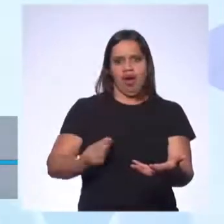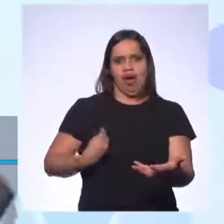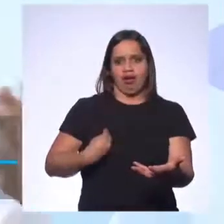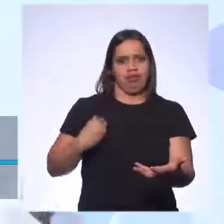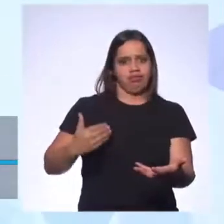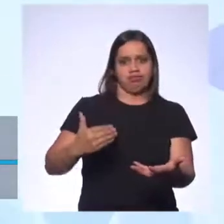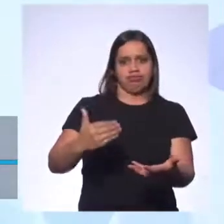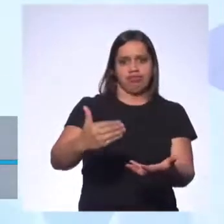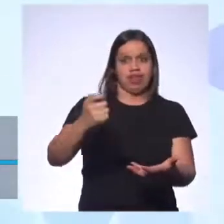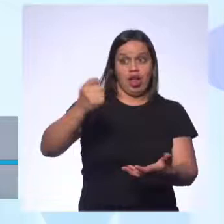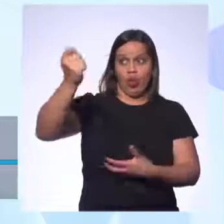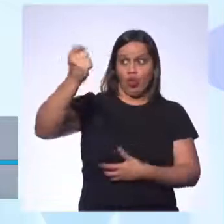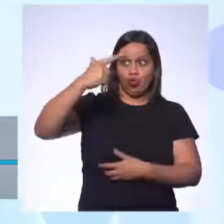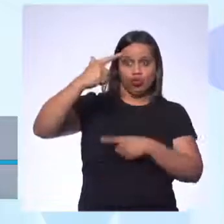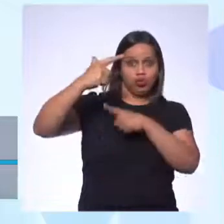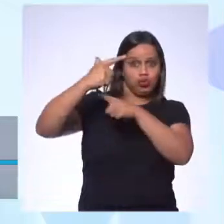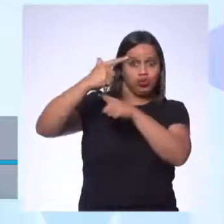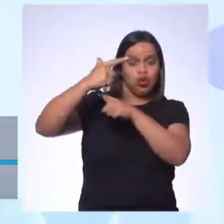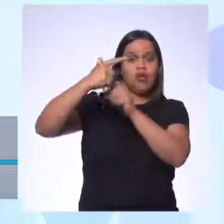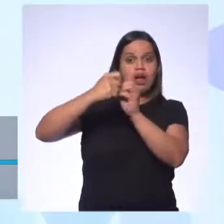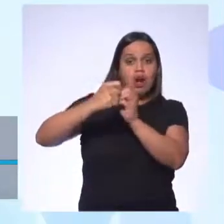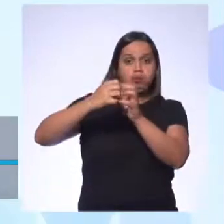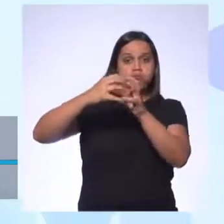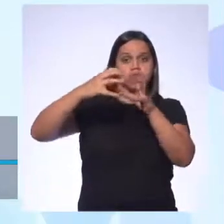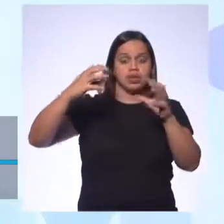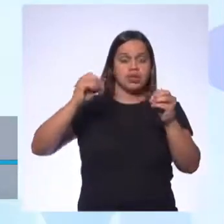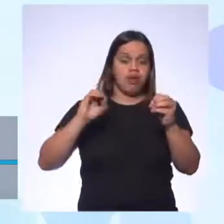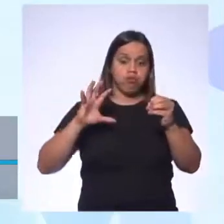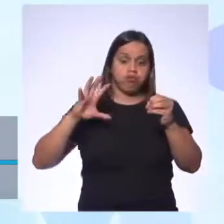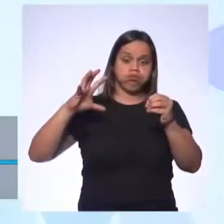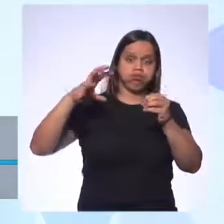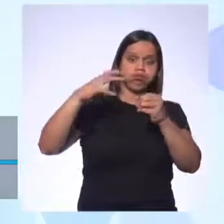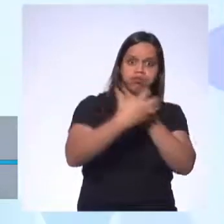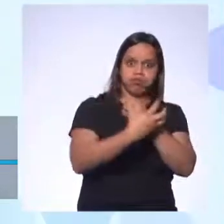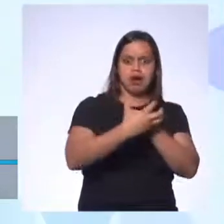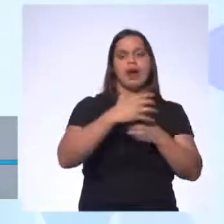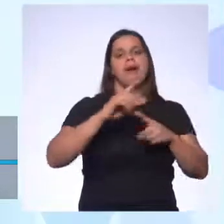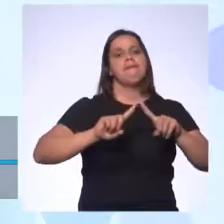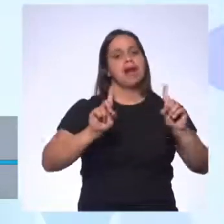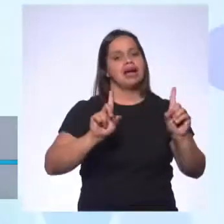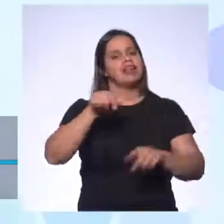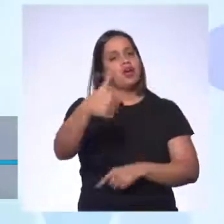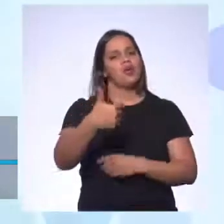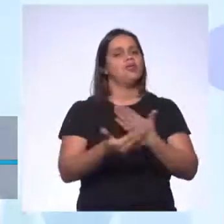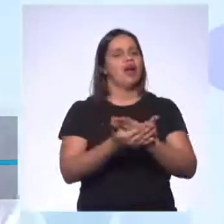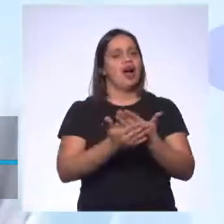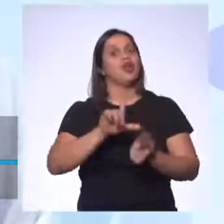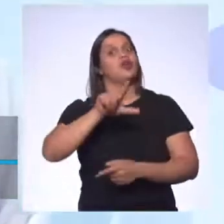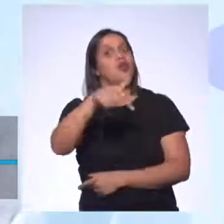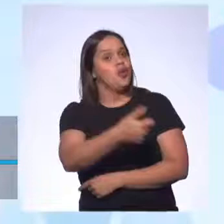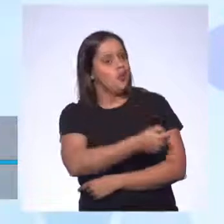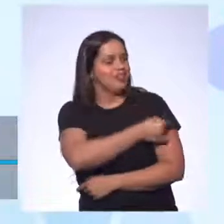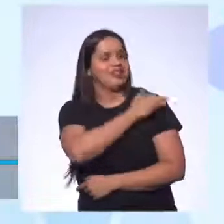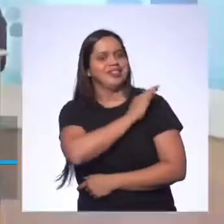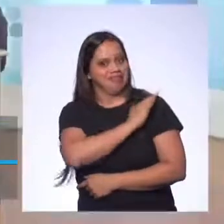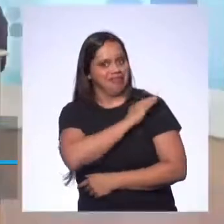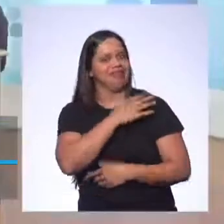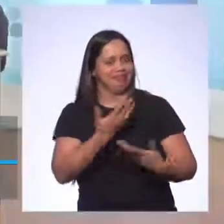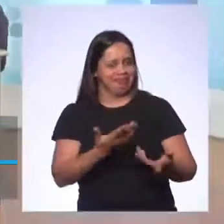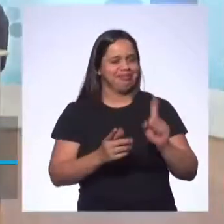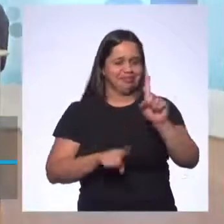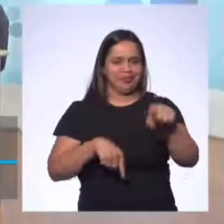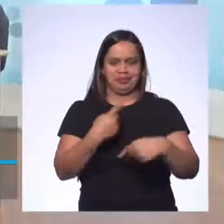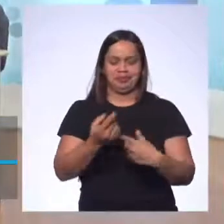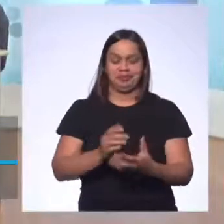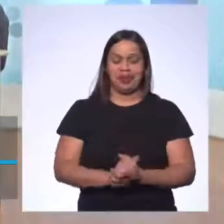momento que o Sol vai inchar e vai englobar ele aí, né? Mas isso já é uma outra aula de um outro ano. Tá bom?